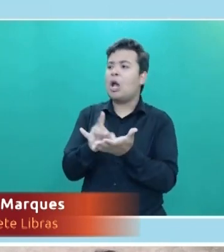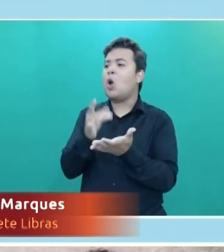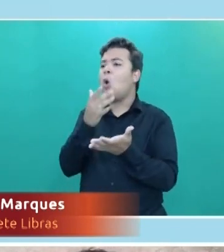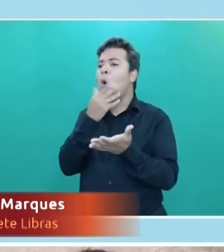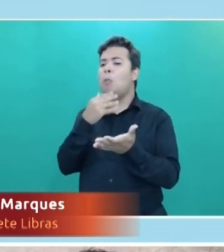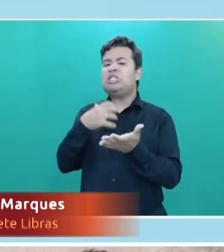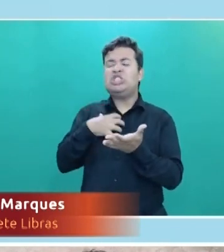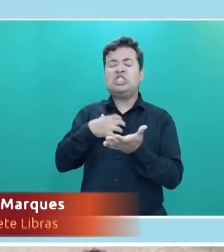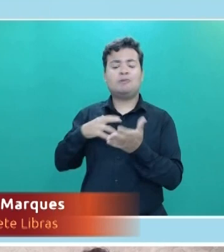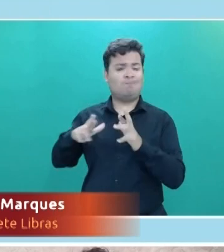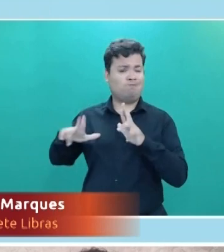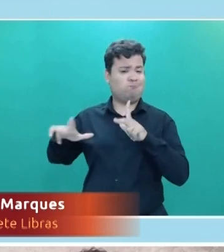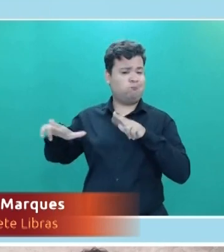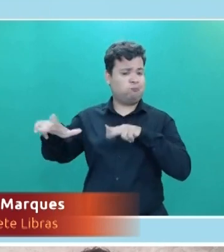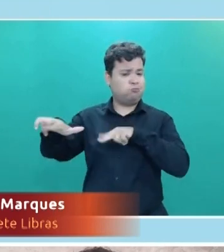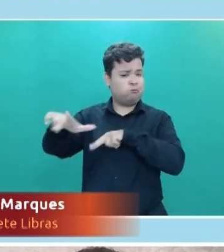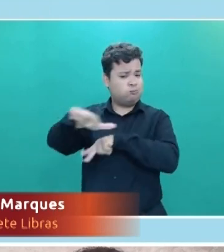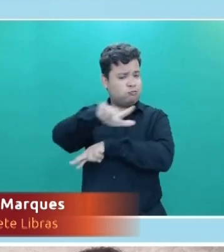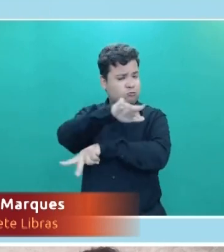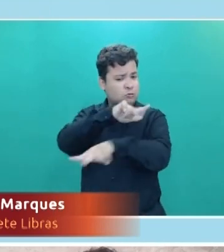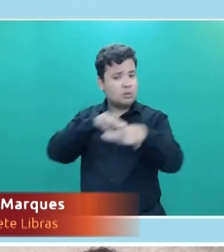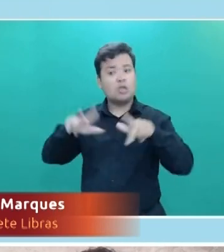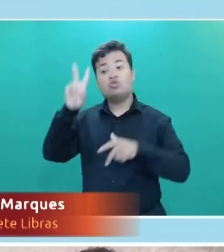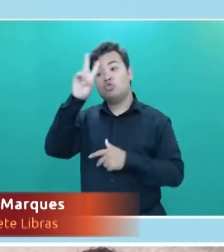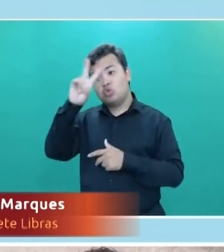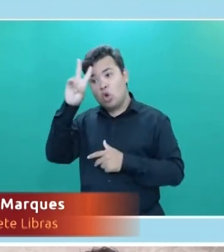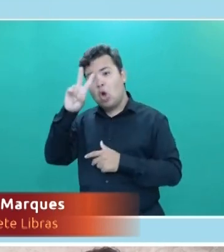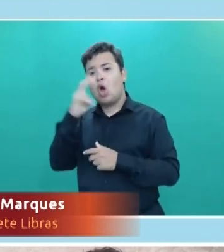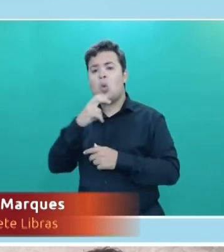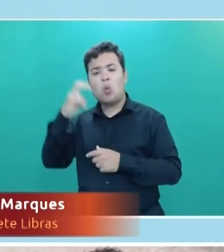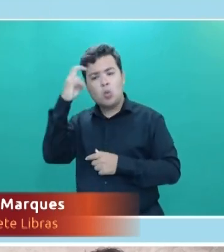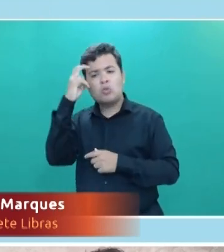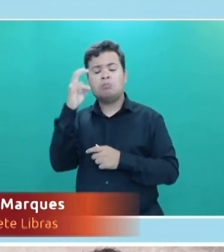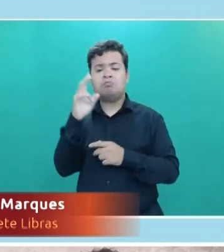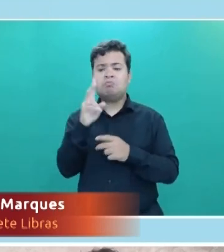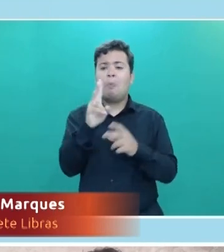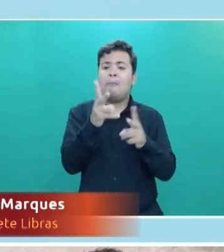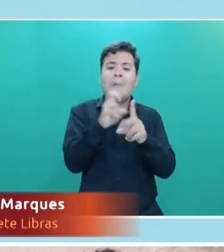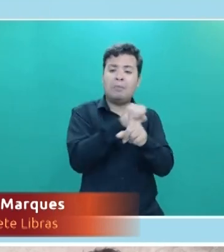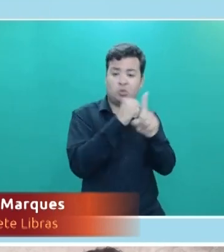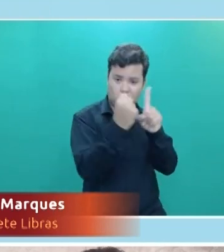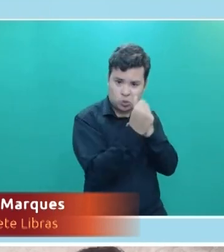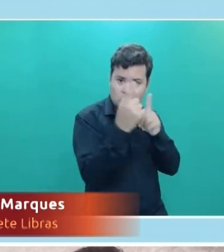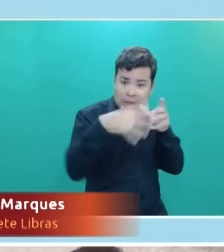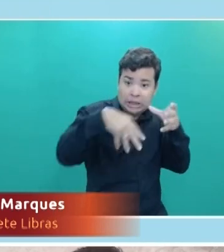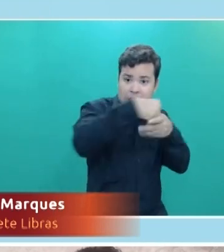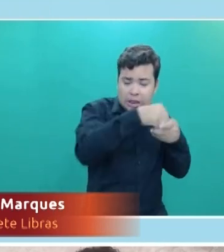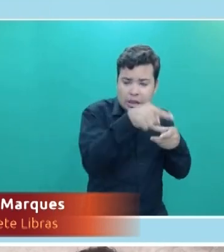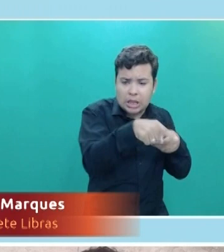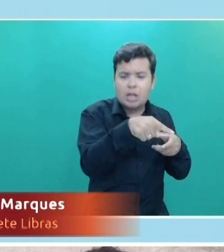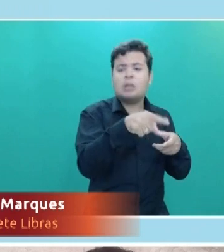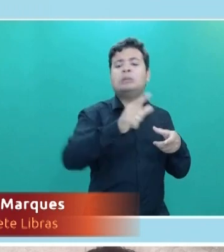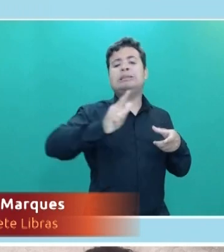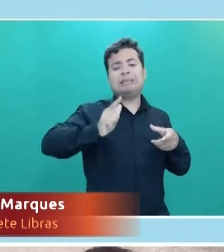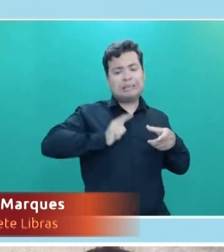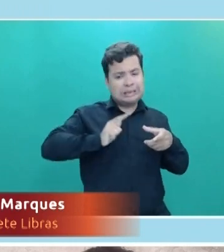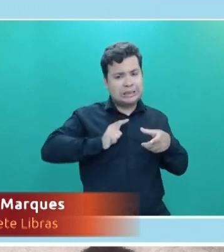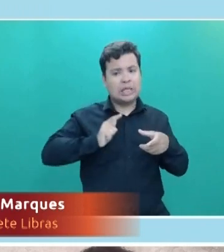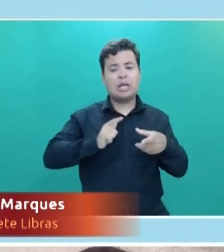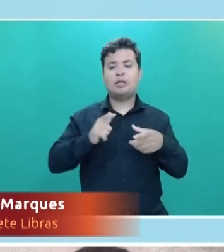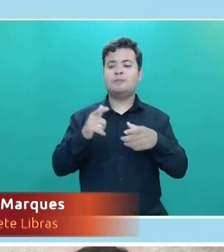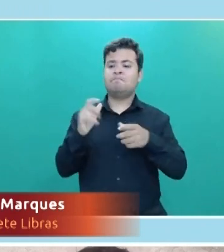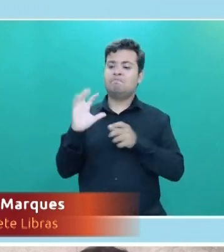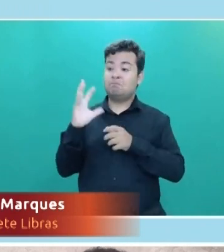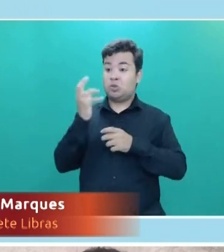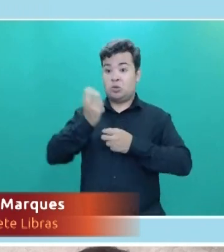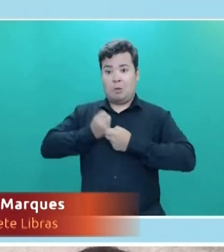e não só cultural e histórica, né? Numa mesma sociedade, numa mesma localidade, a gente tem diferentes expressões